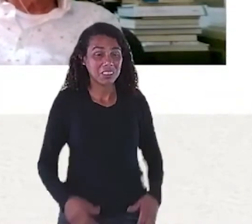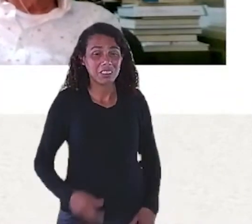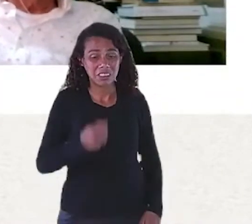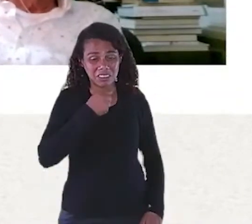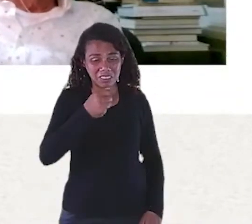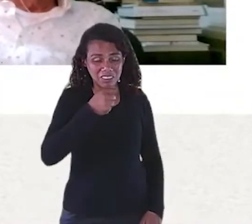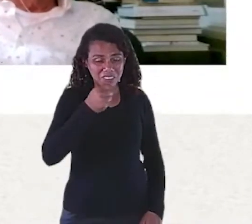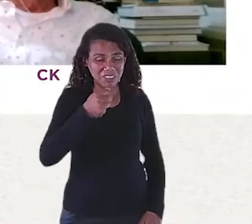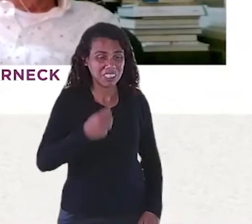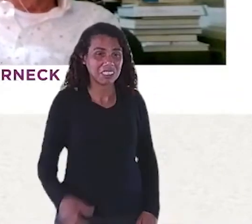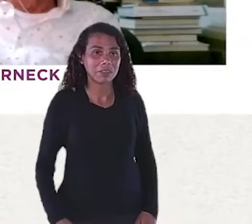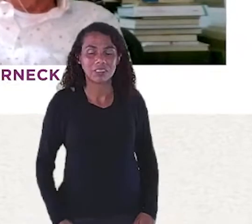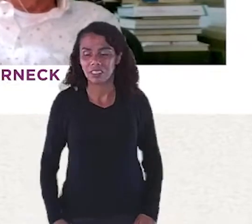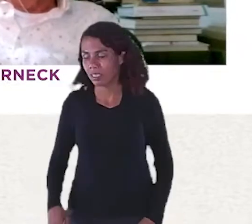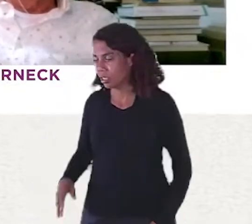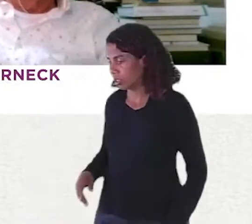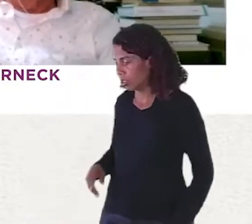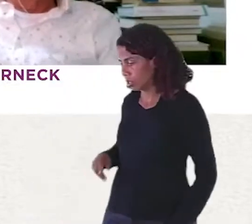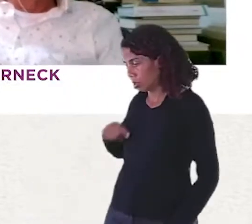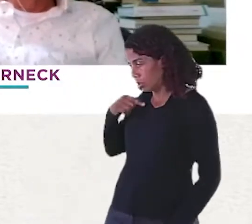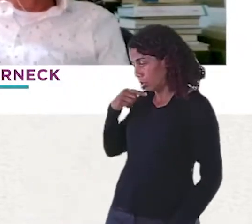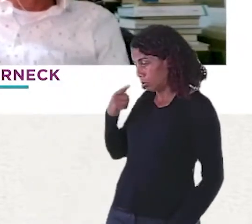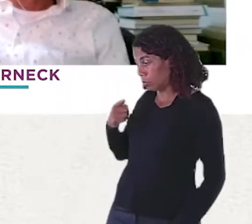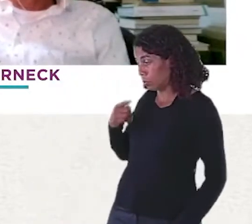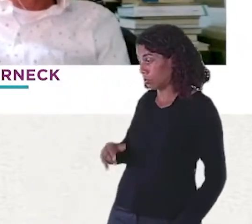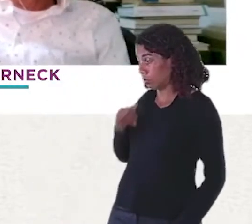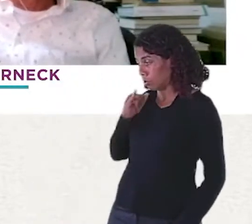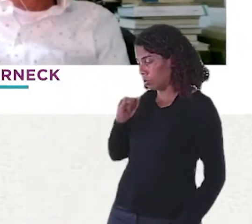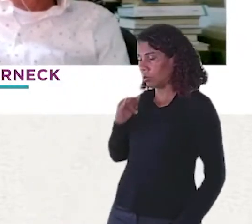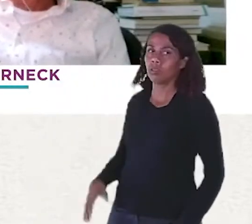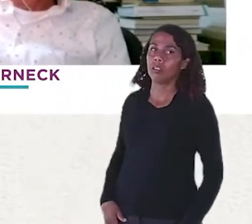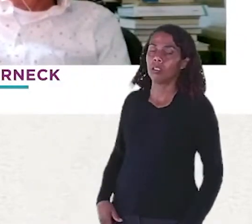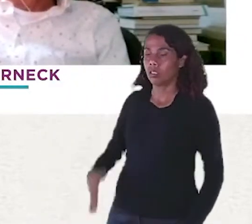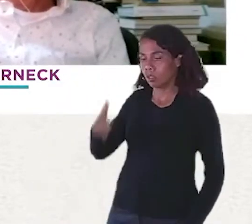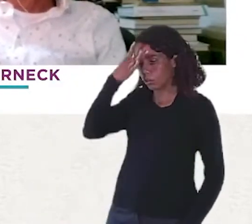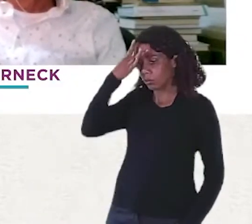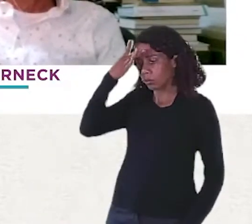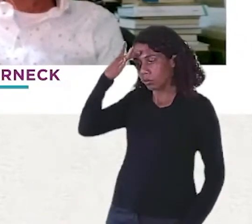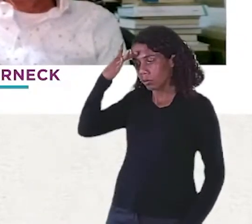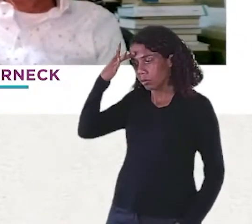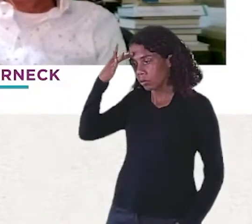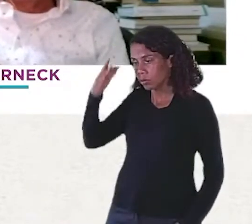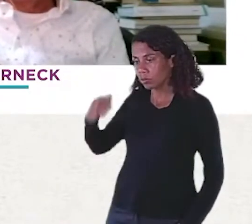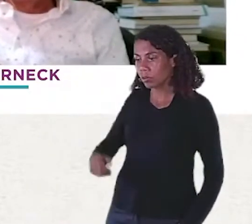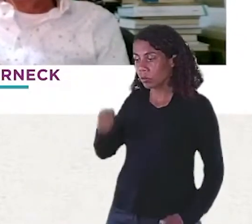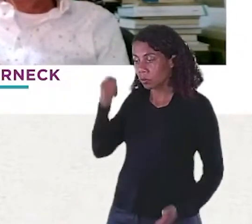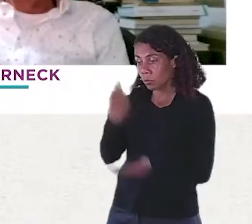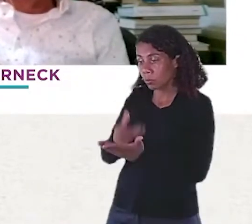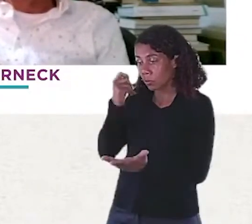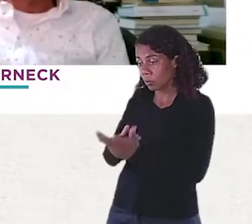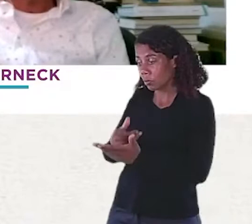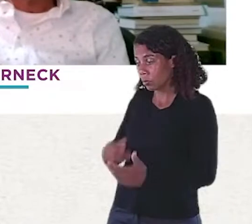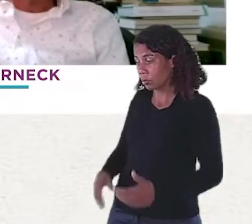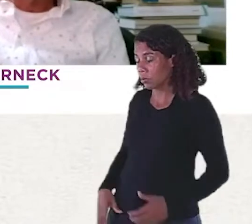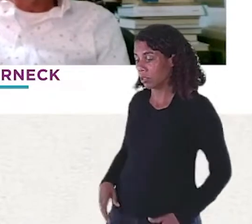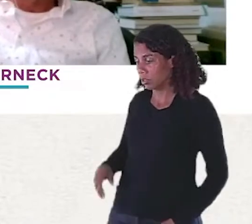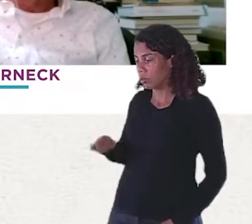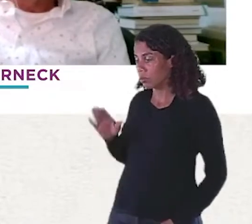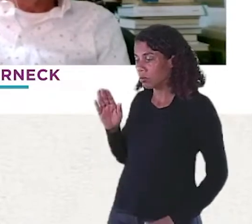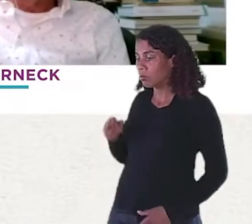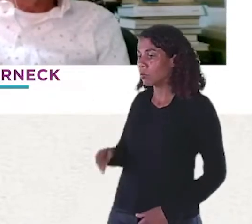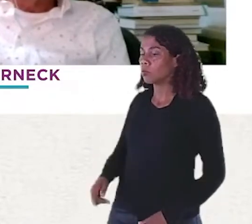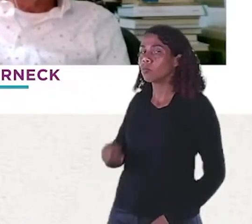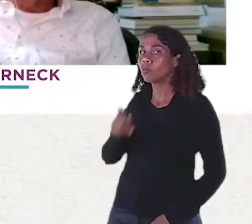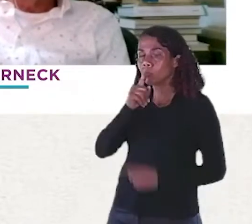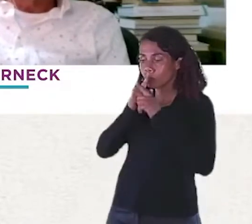Werneck com a Clarice. Agora, para saber, tem que ler. Olha, eu queria pular de personagem.